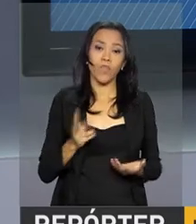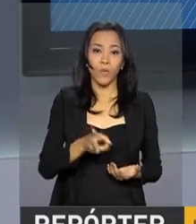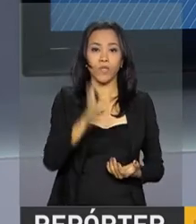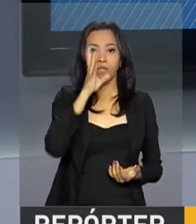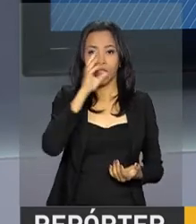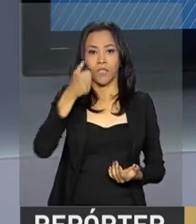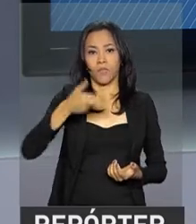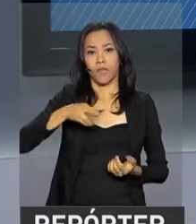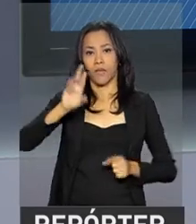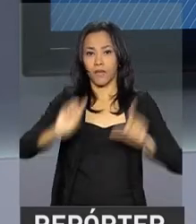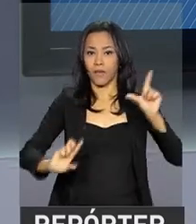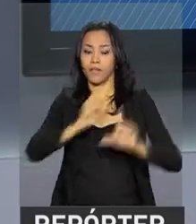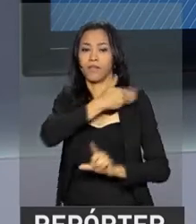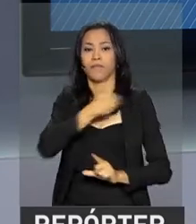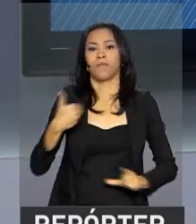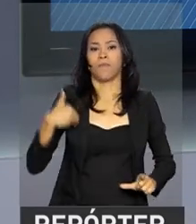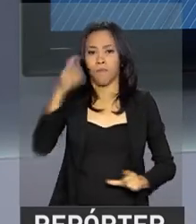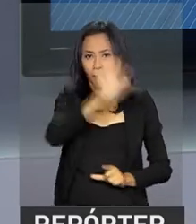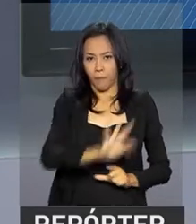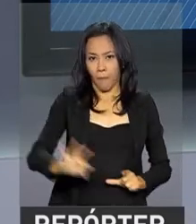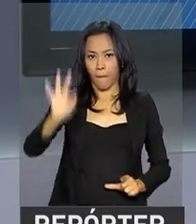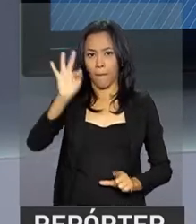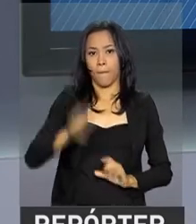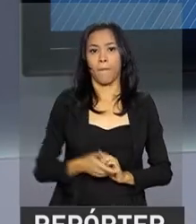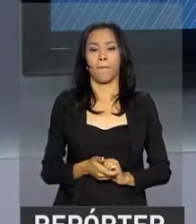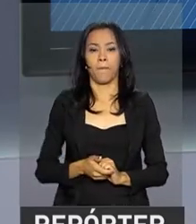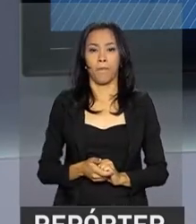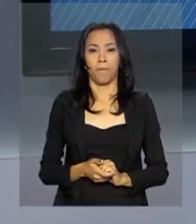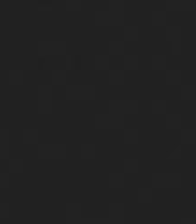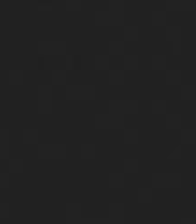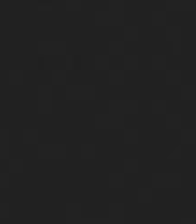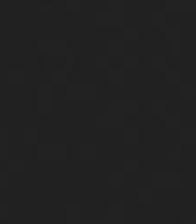continue com a gente na nbr a tv do governo federal